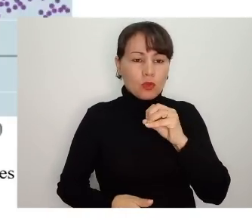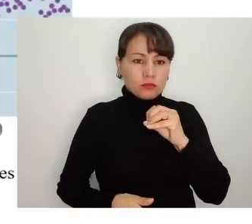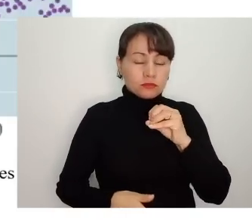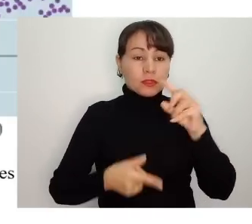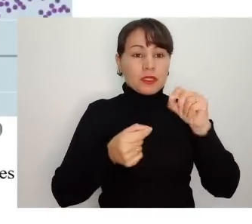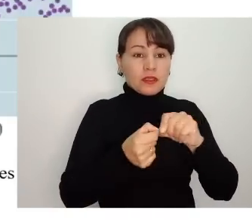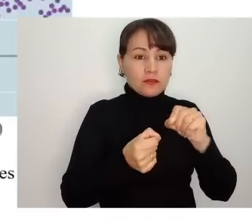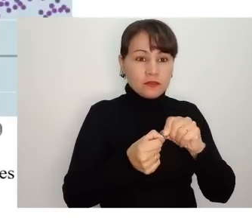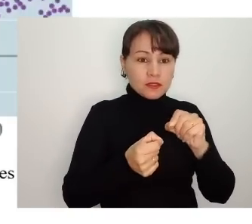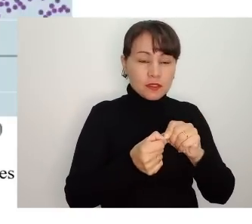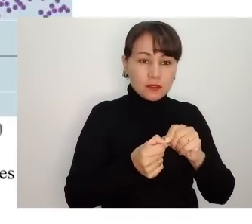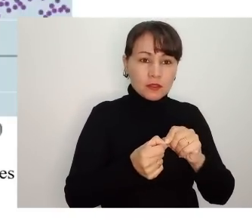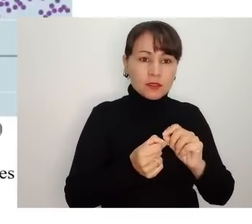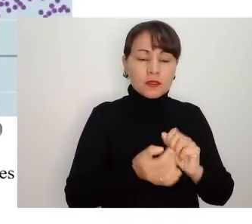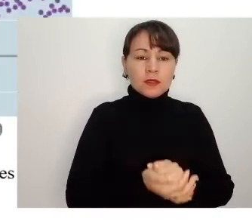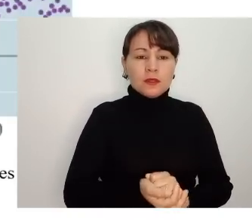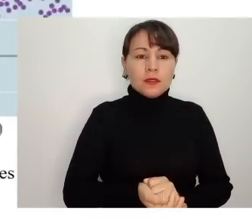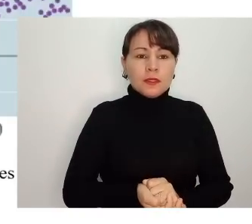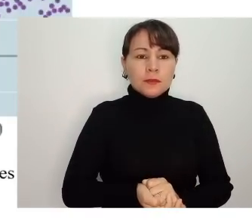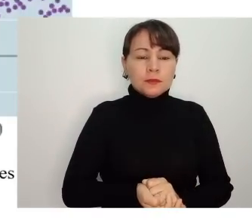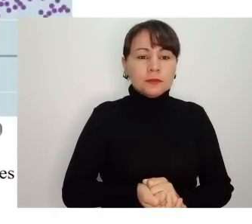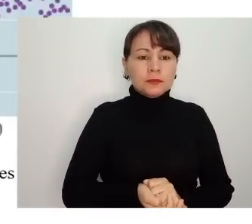E aqui nós fizemos